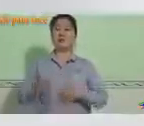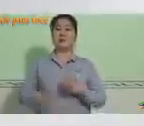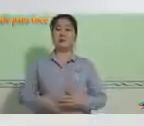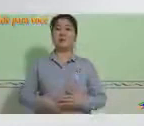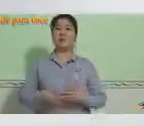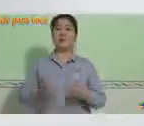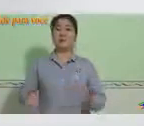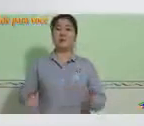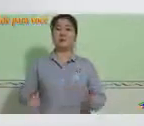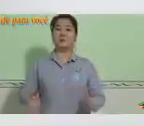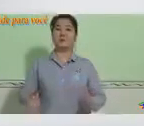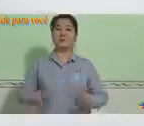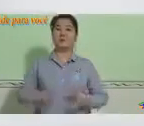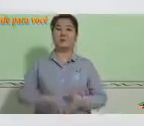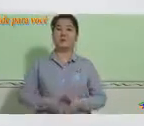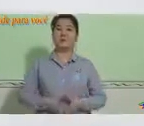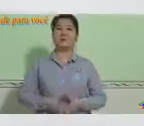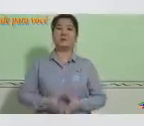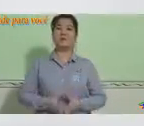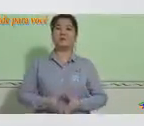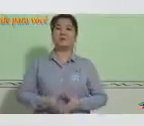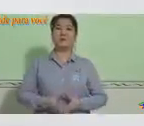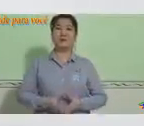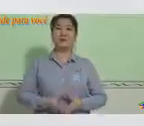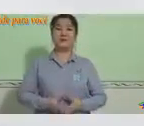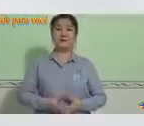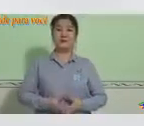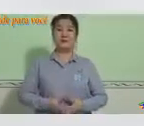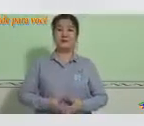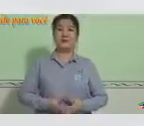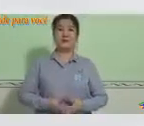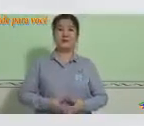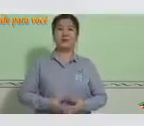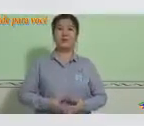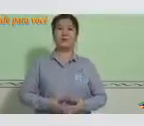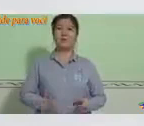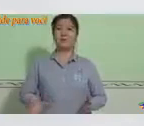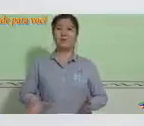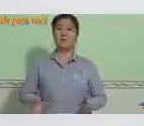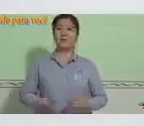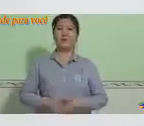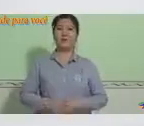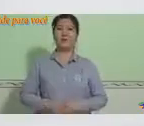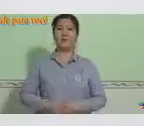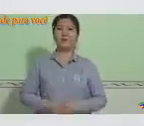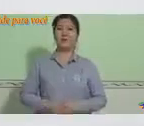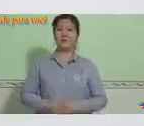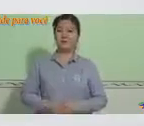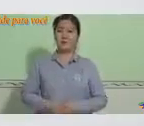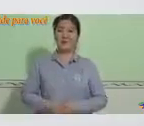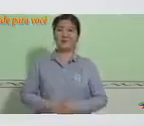MPORTANTE, a pessoa ficar deitada, com a perna esticada e ao dormir, deve-se utilizar uma almofada ou travesseiro entre